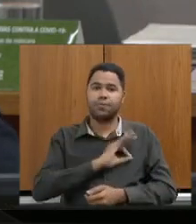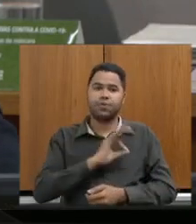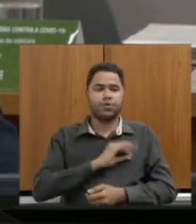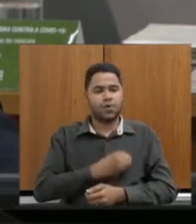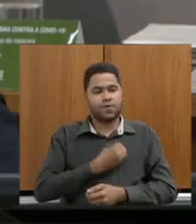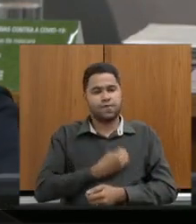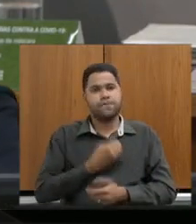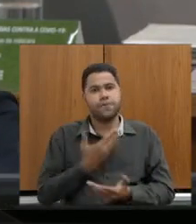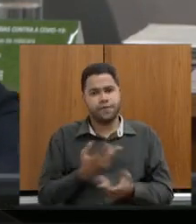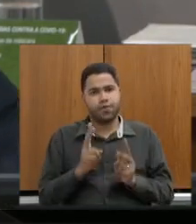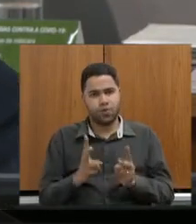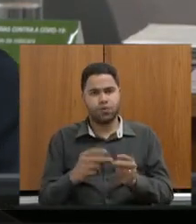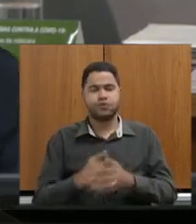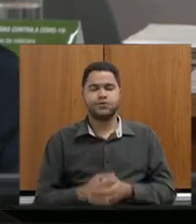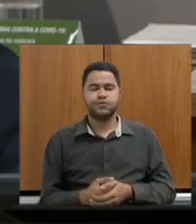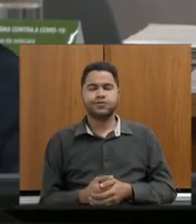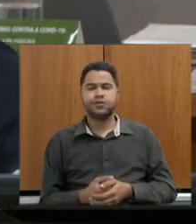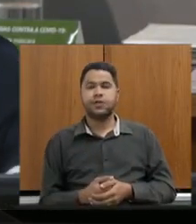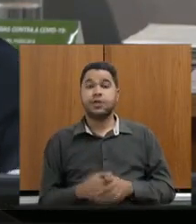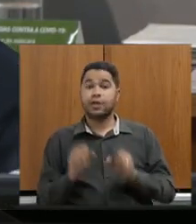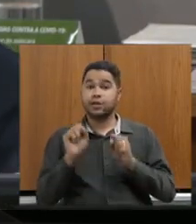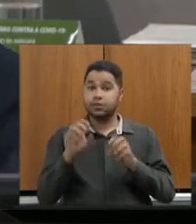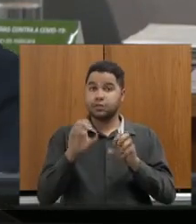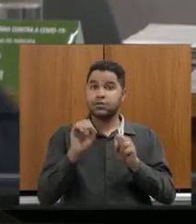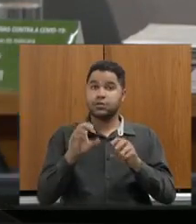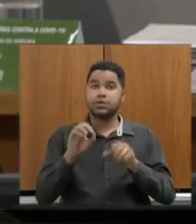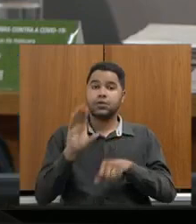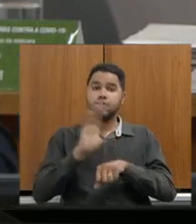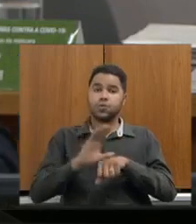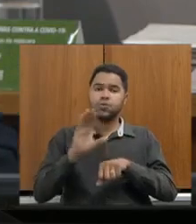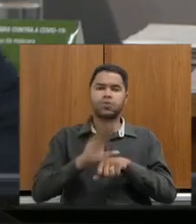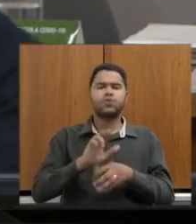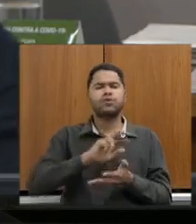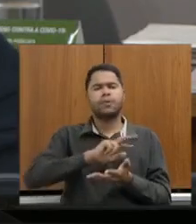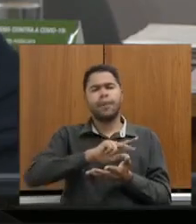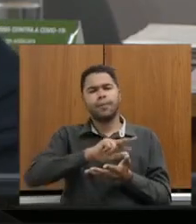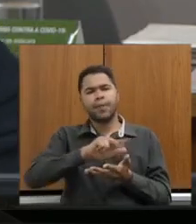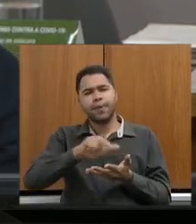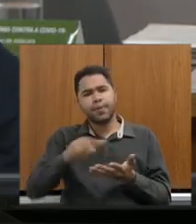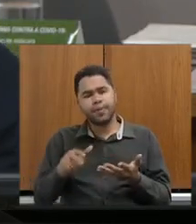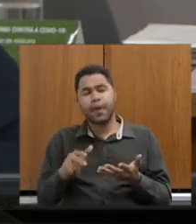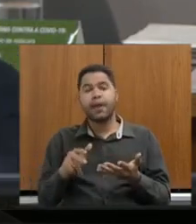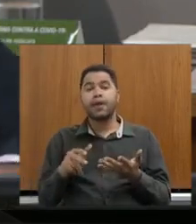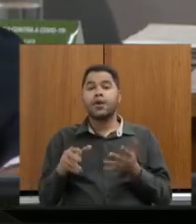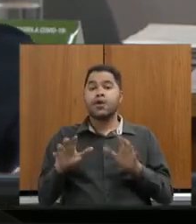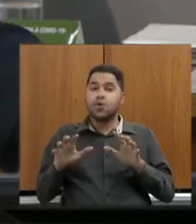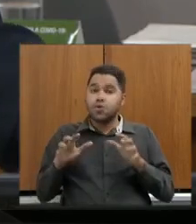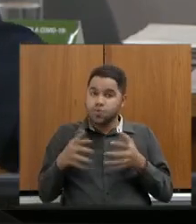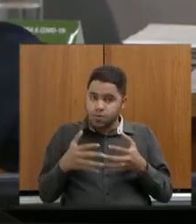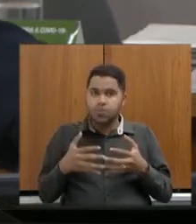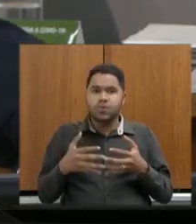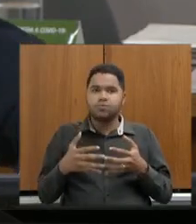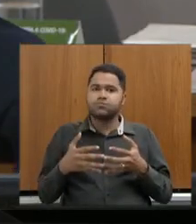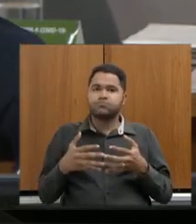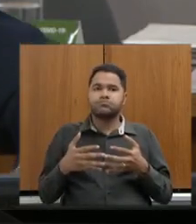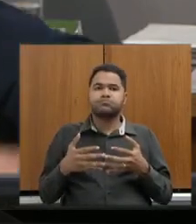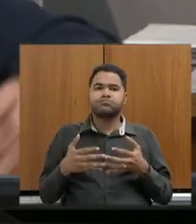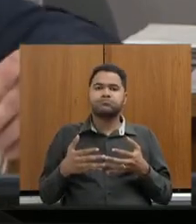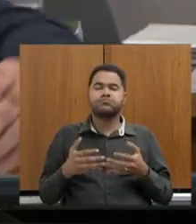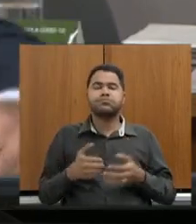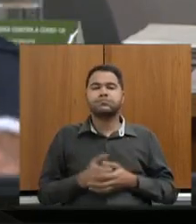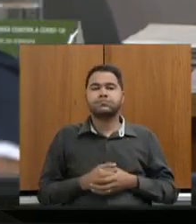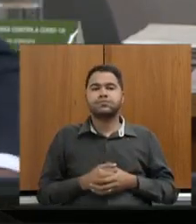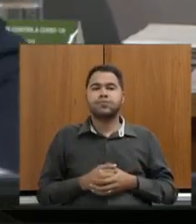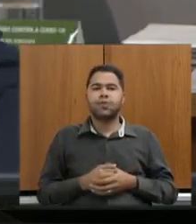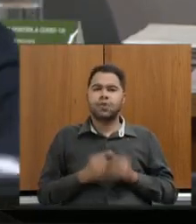sobreviva e é isso opção e isso que é ensinado nesse discurso a gente fez diversa alinhamento com os nossos grupos os nossos grupos táticos dos giros e a